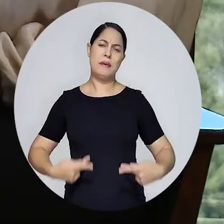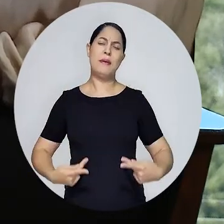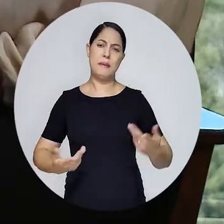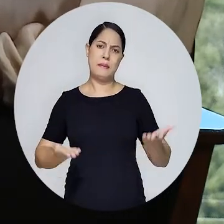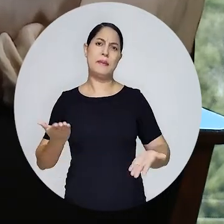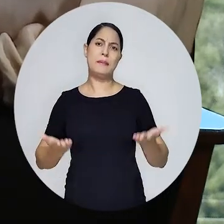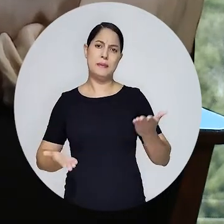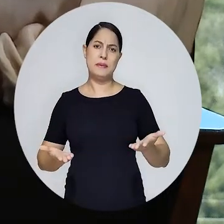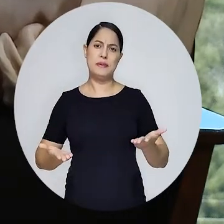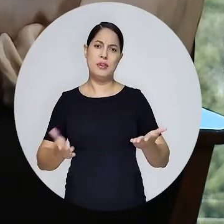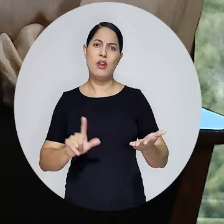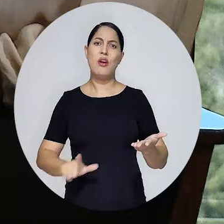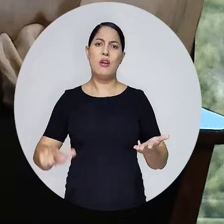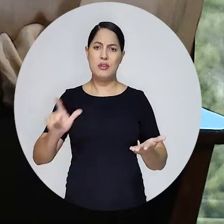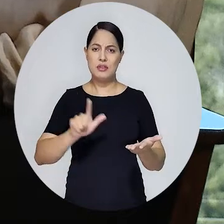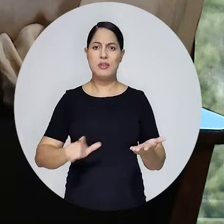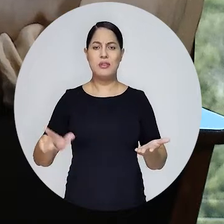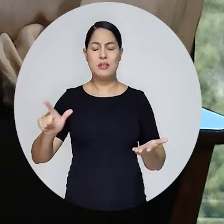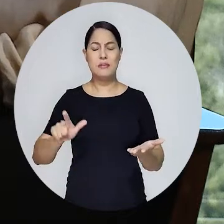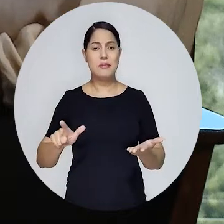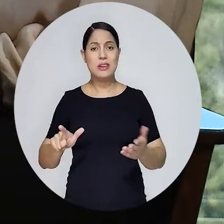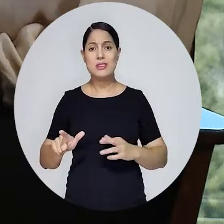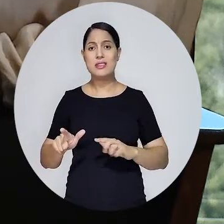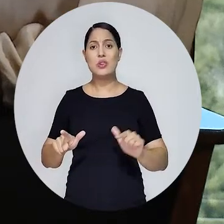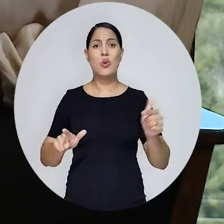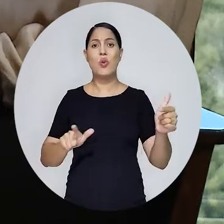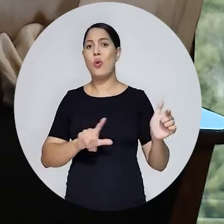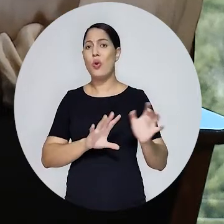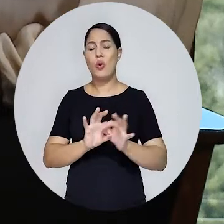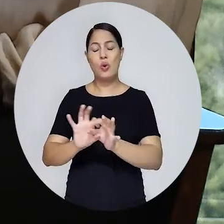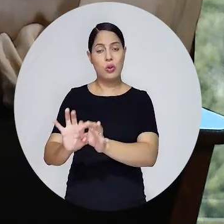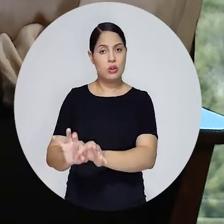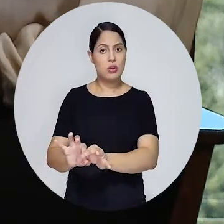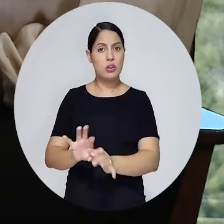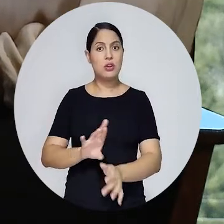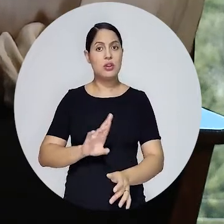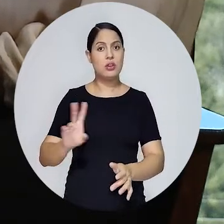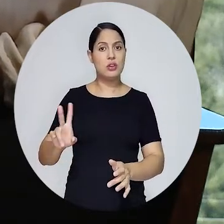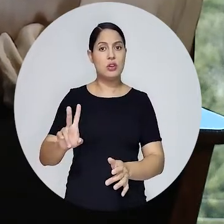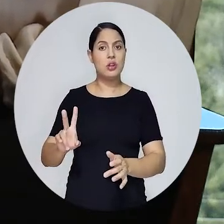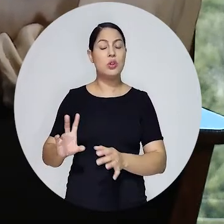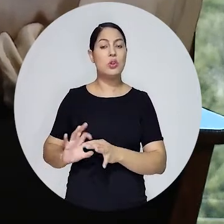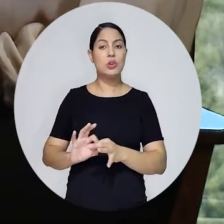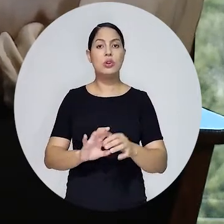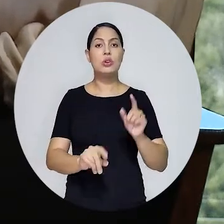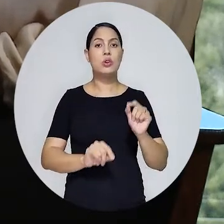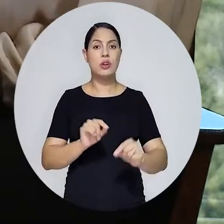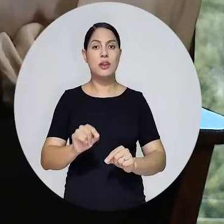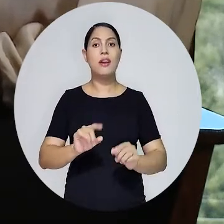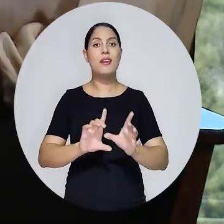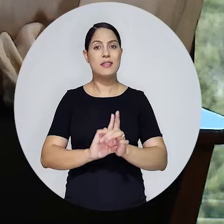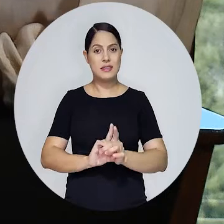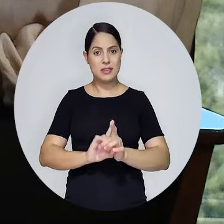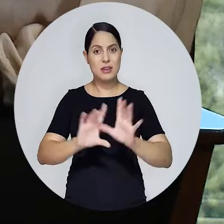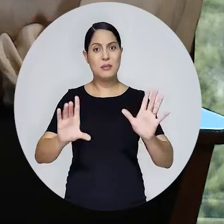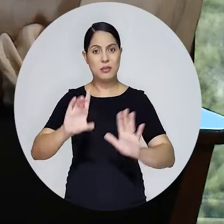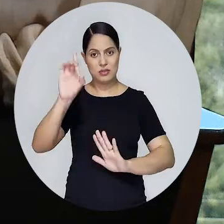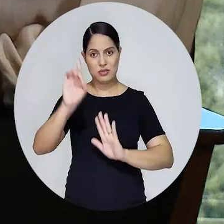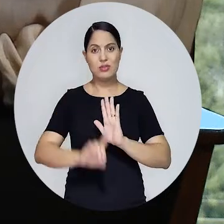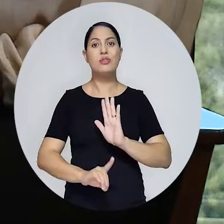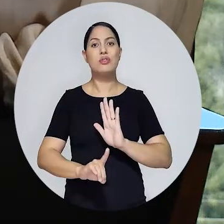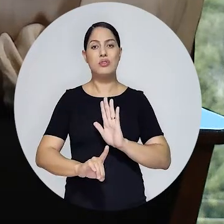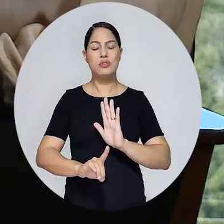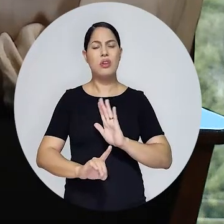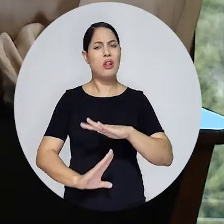isso representa algo que está fora do contexto, digamos assim, pós-moderno hoje, que dá, num Estado democrático de